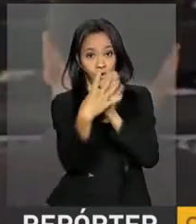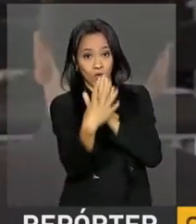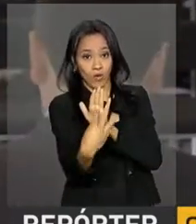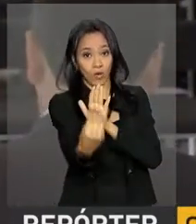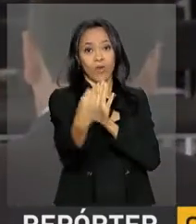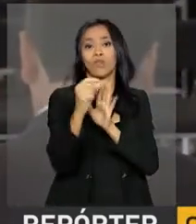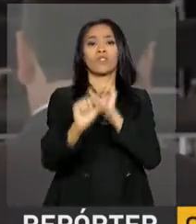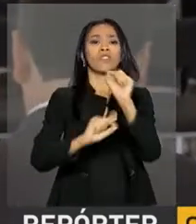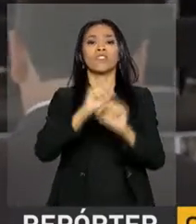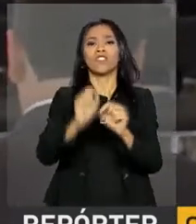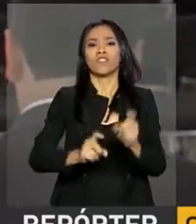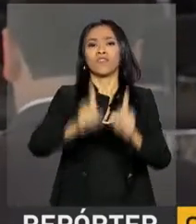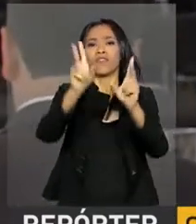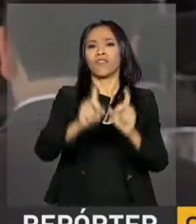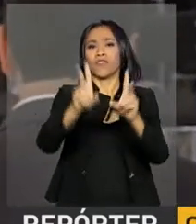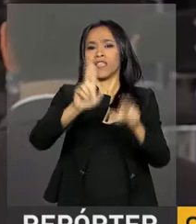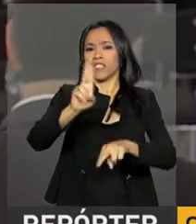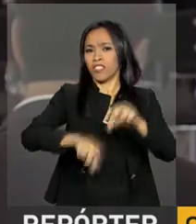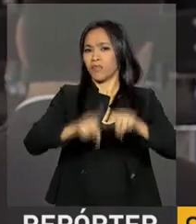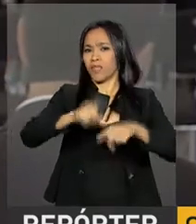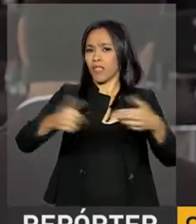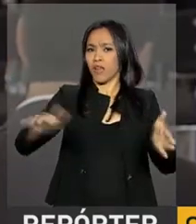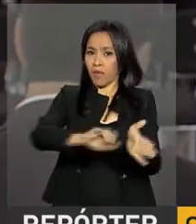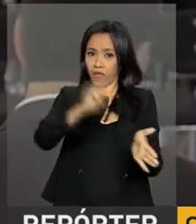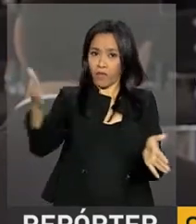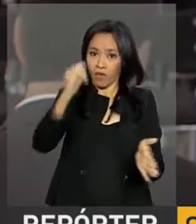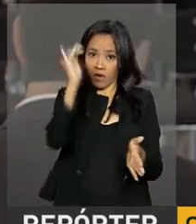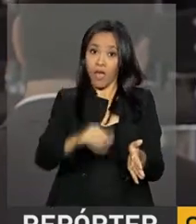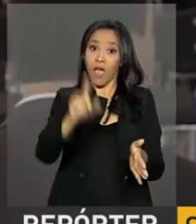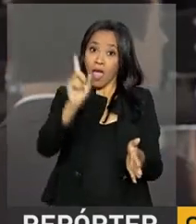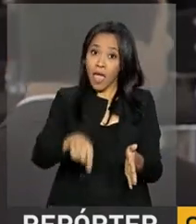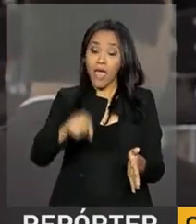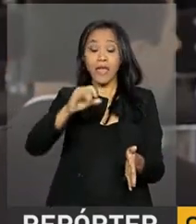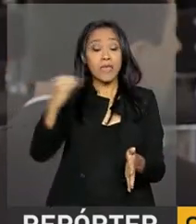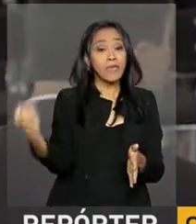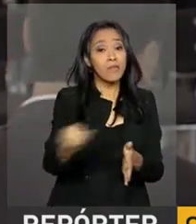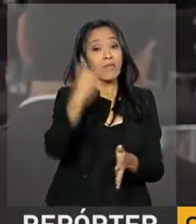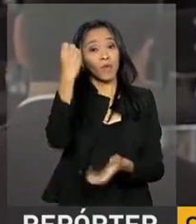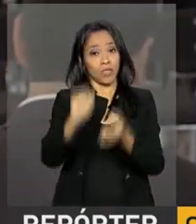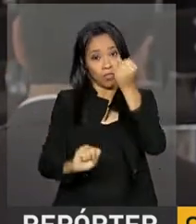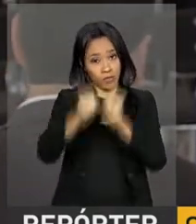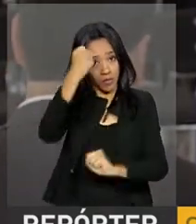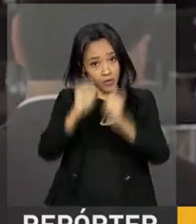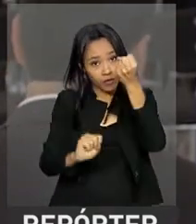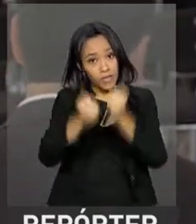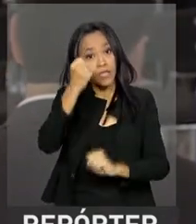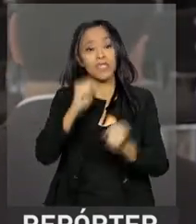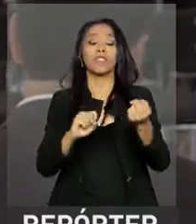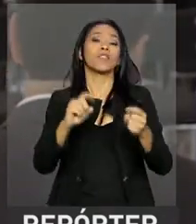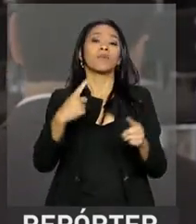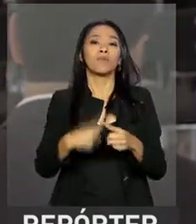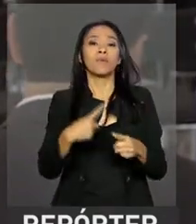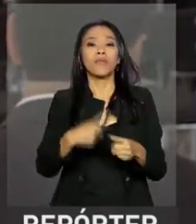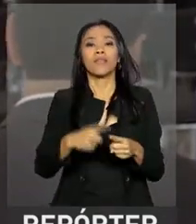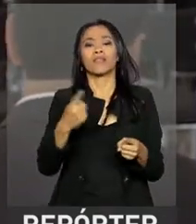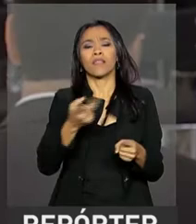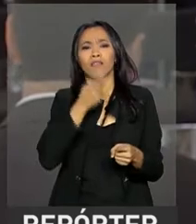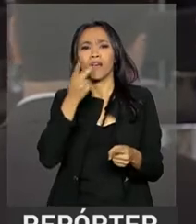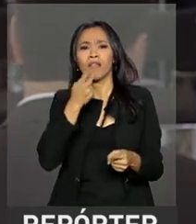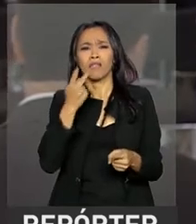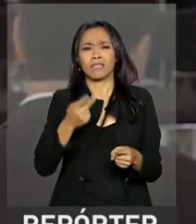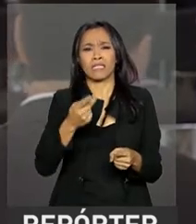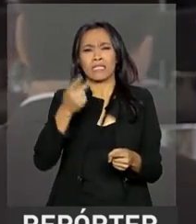exportação, tem uma importância fundamental para a indústria. A burocracia alfandegária tem sido apontada como um dos